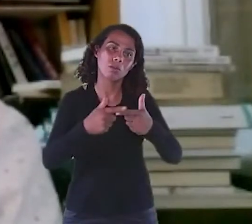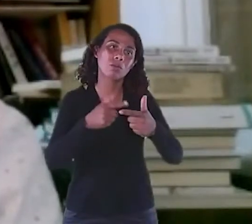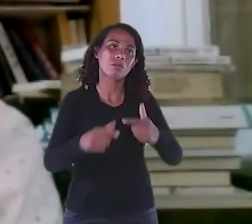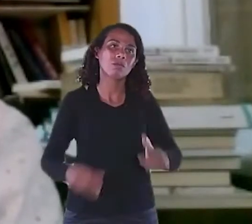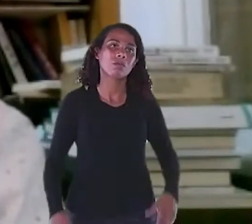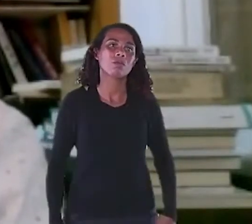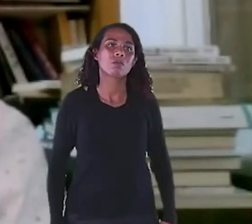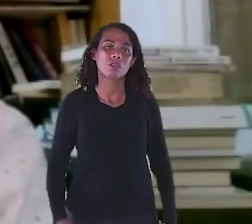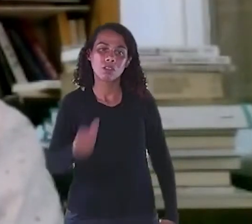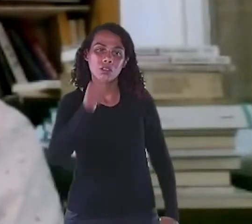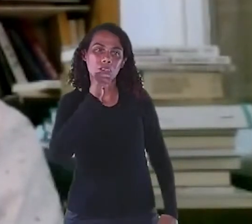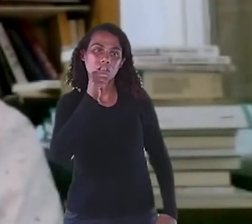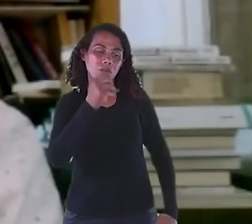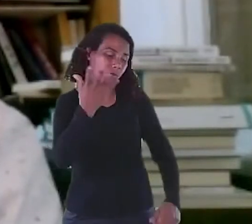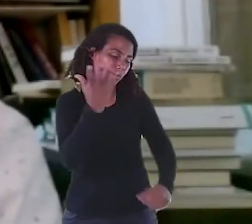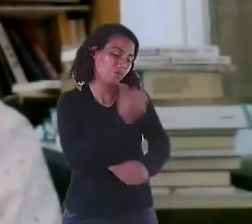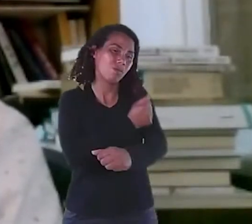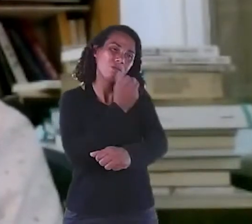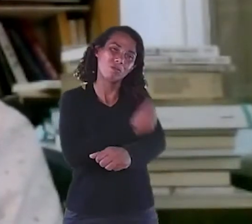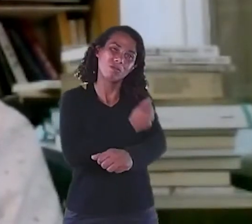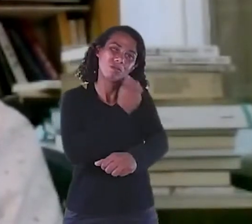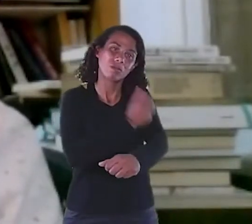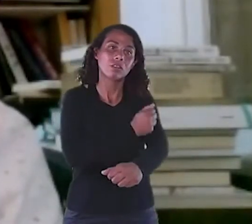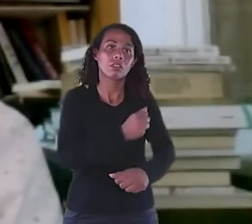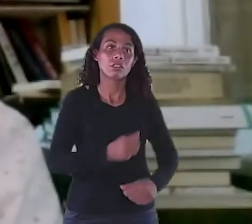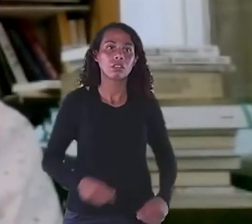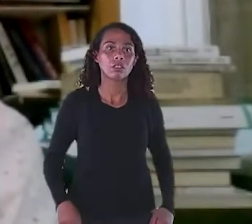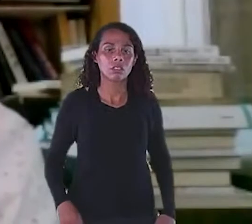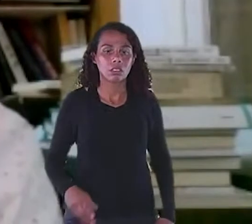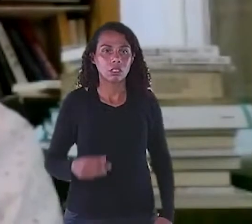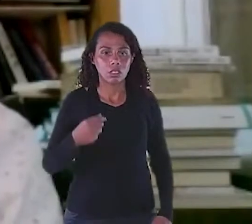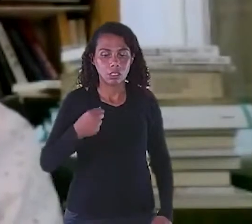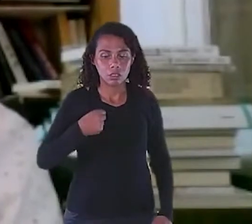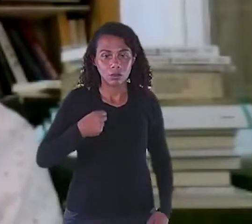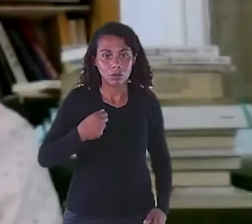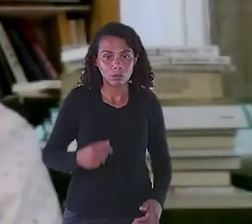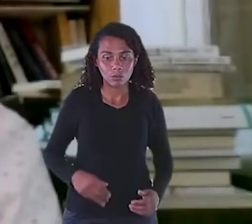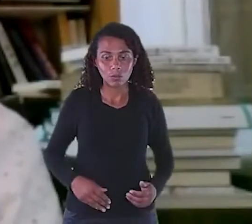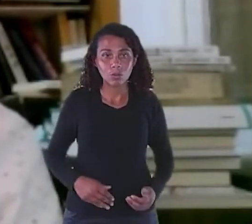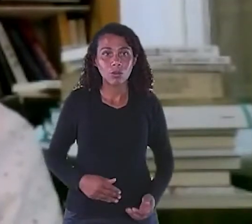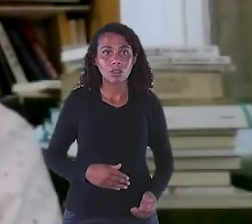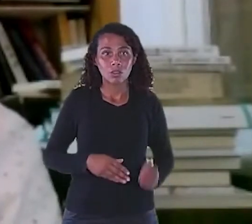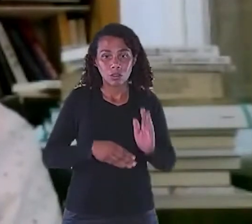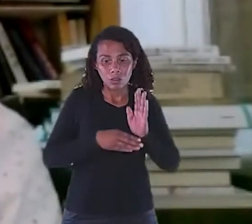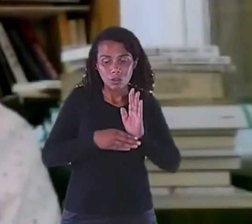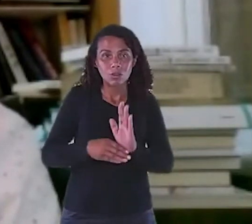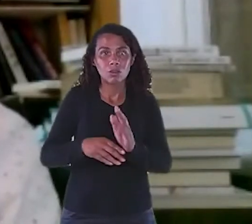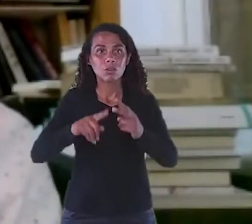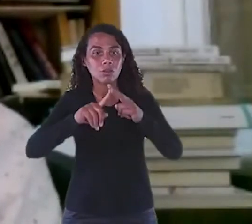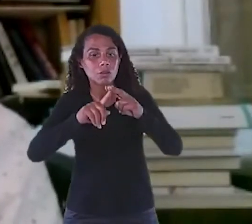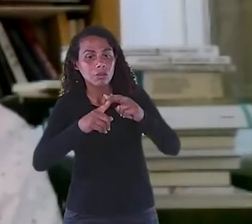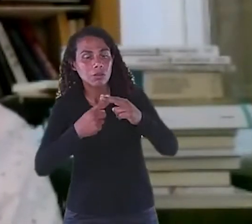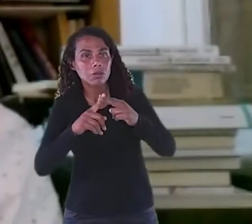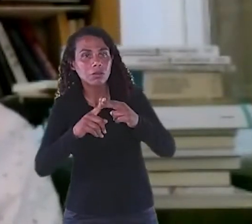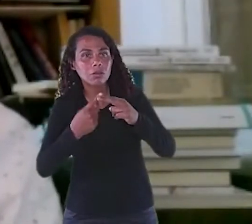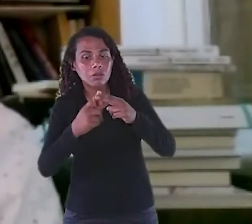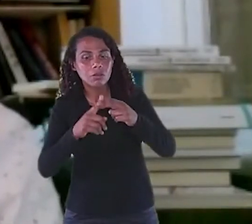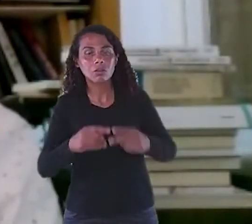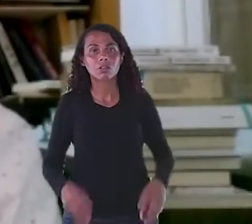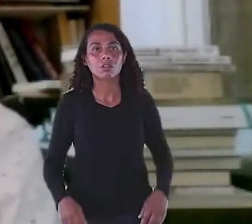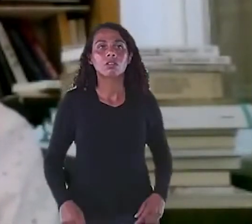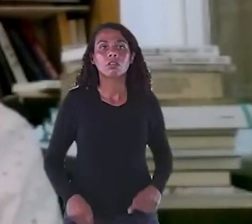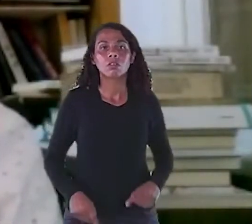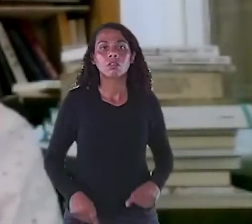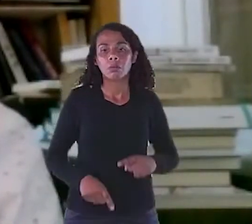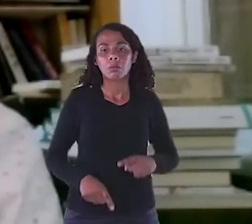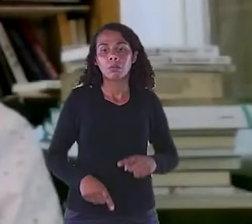Eu acho que se eu não aprendi mais e não virei uma coisa melhor, não foi por falta de gente boa no meu caminho, não, sabe? Bem,